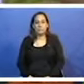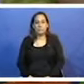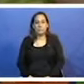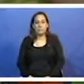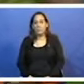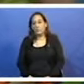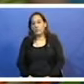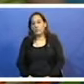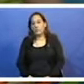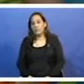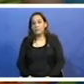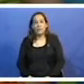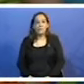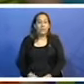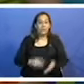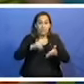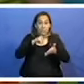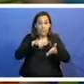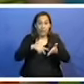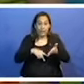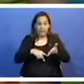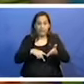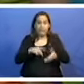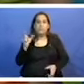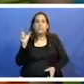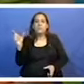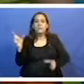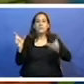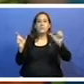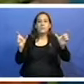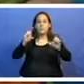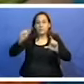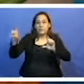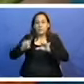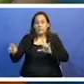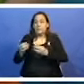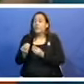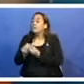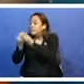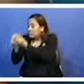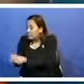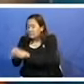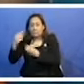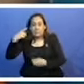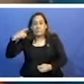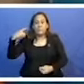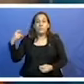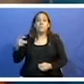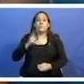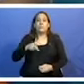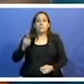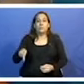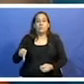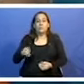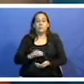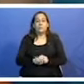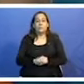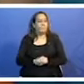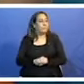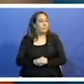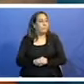E aqui vocês vão ler esse versinho do Vinícius de Moraes, mandar um áudio para a professora. Não esquece